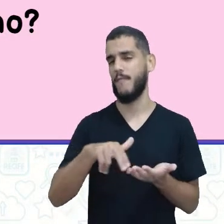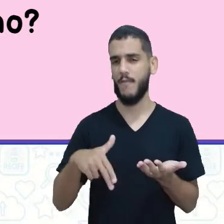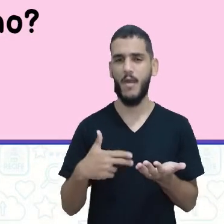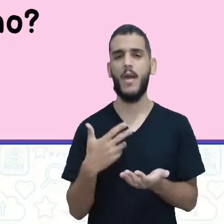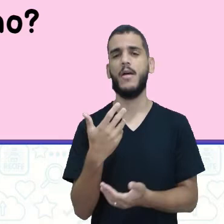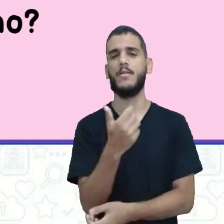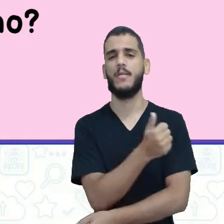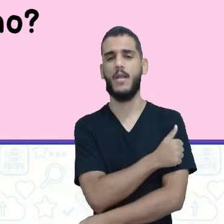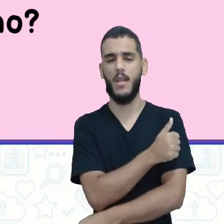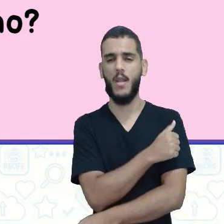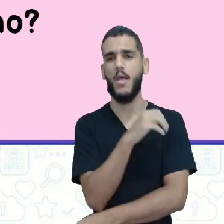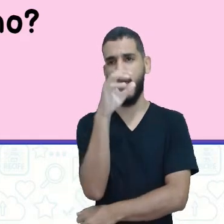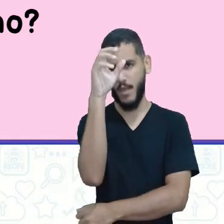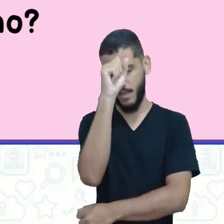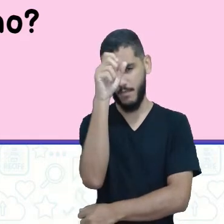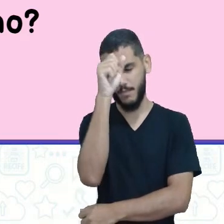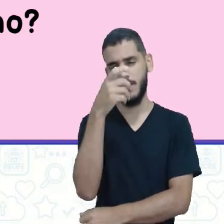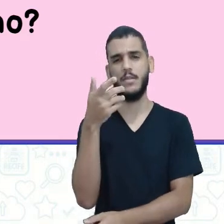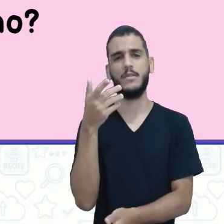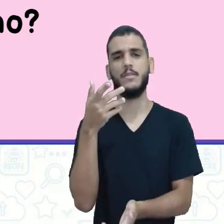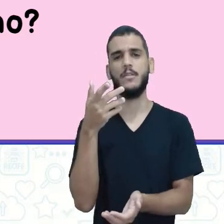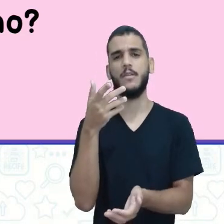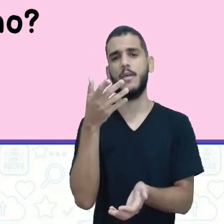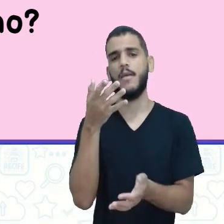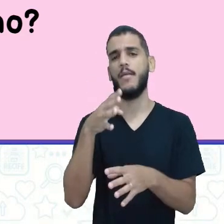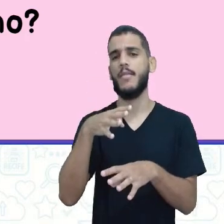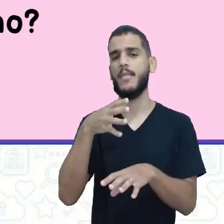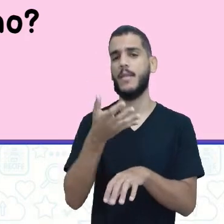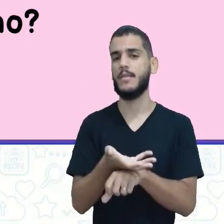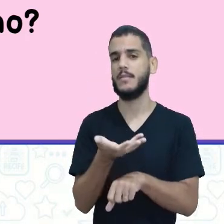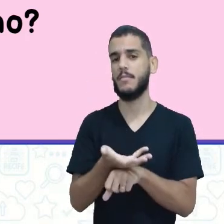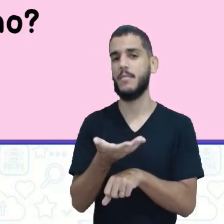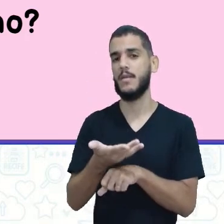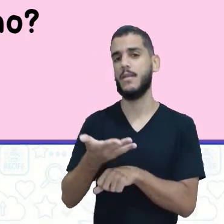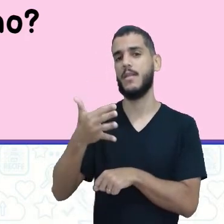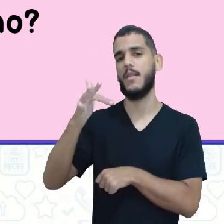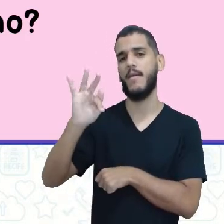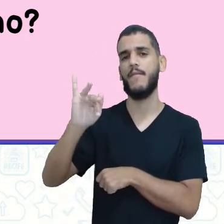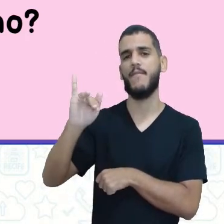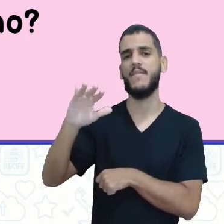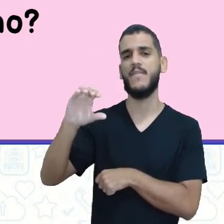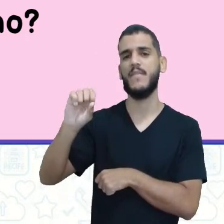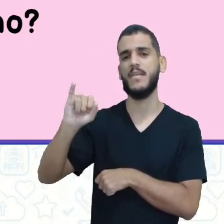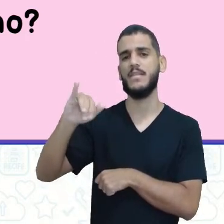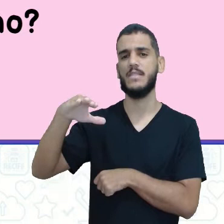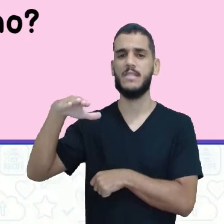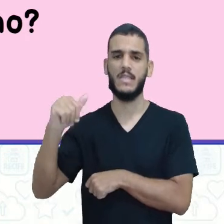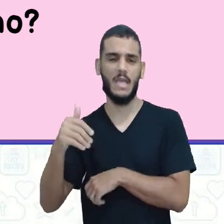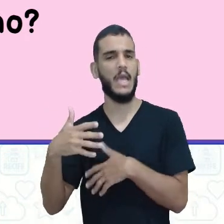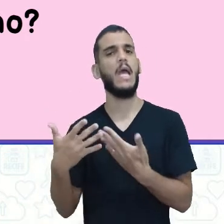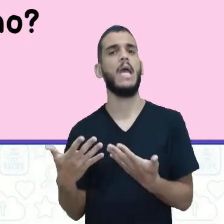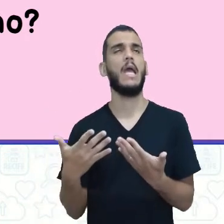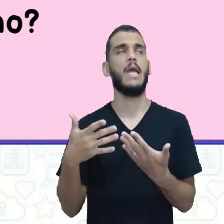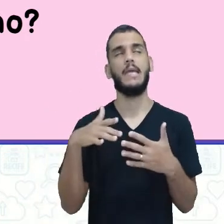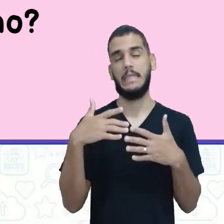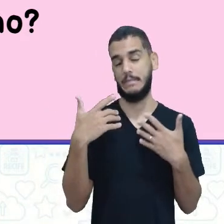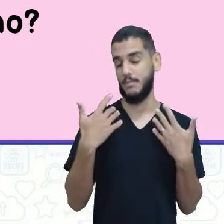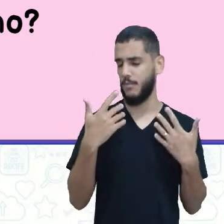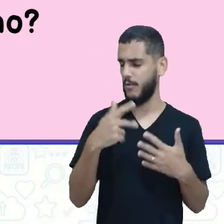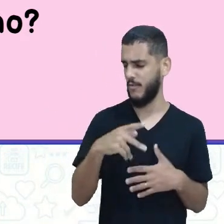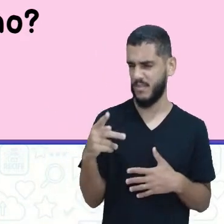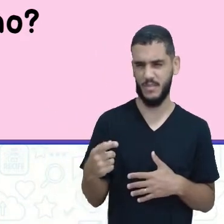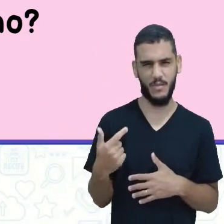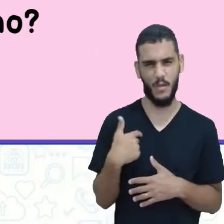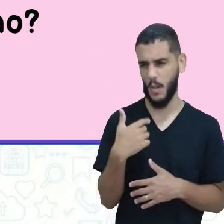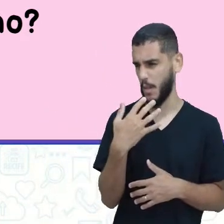aprendem na aula de física. Professora, física? Física não é do ano da gente, não. É verdade, não é do ano de vocês,